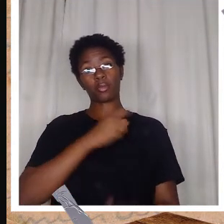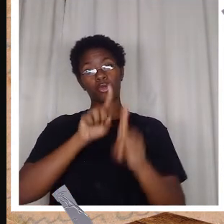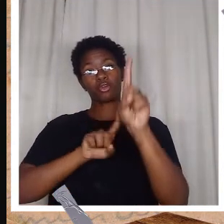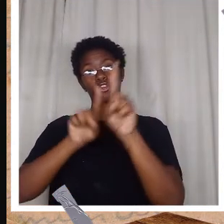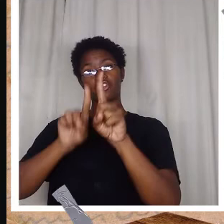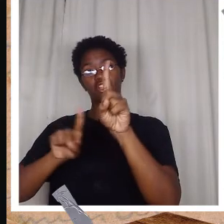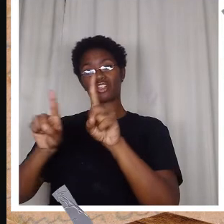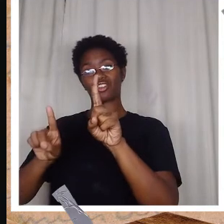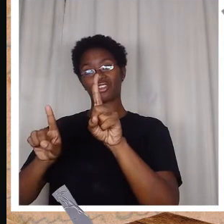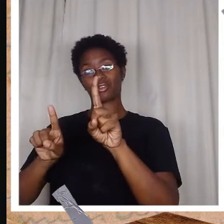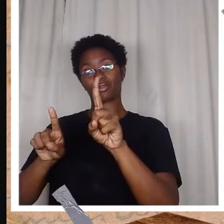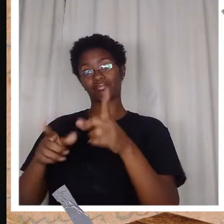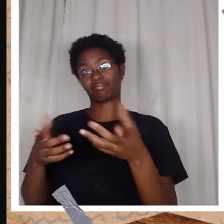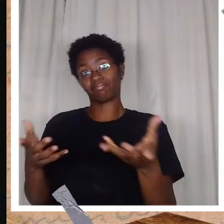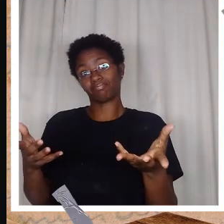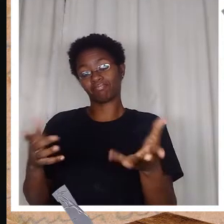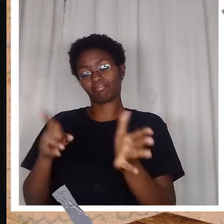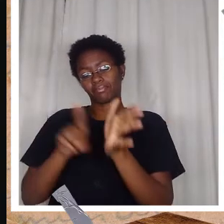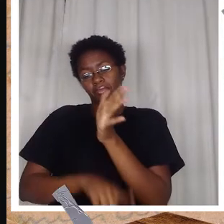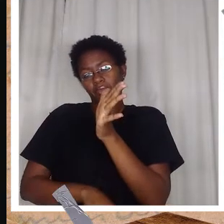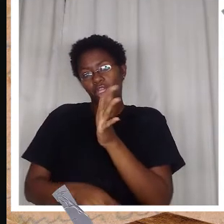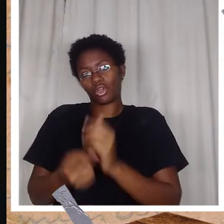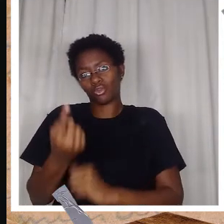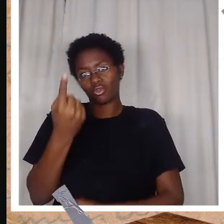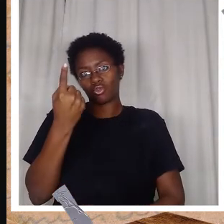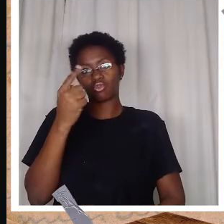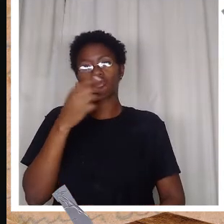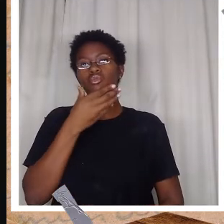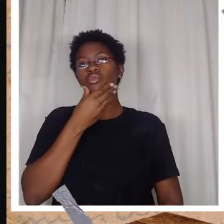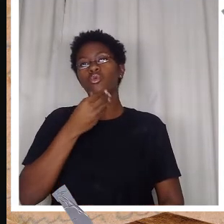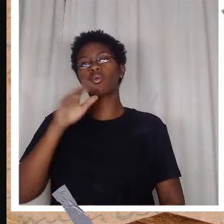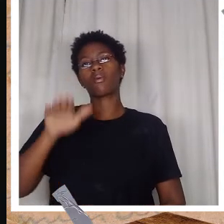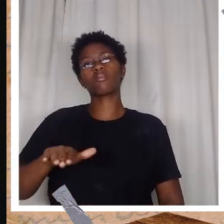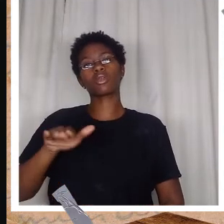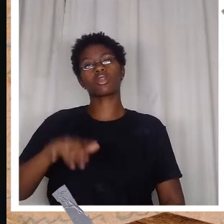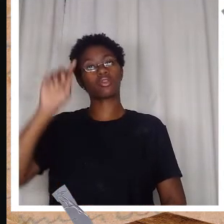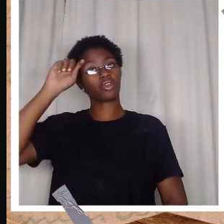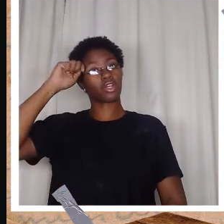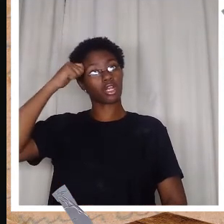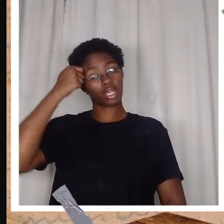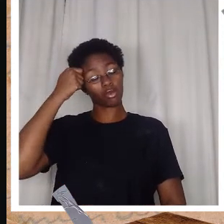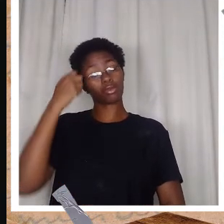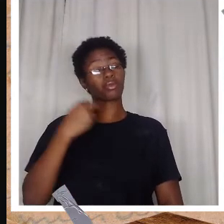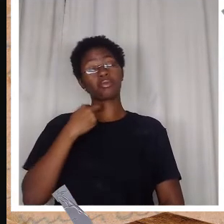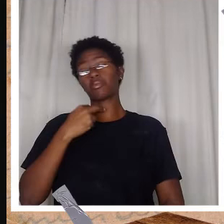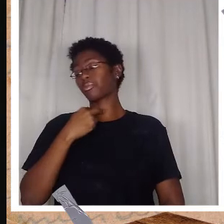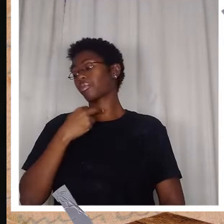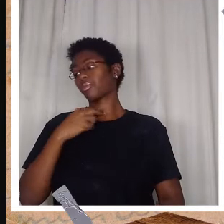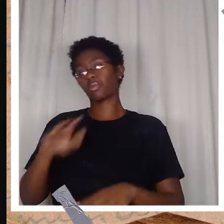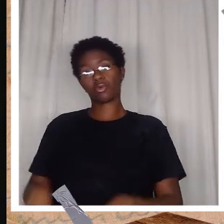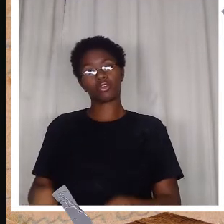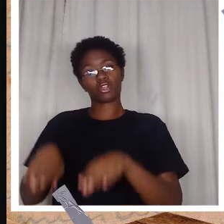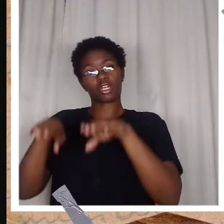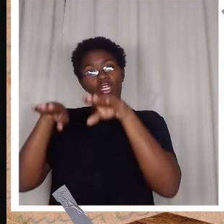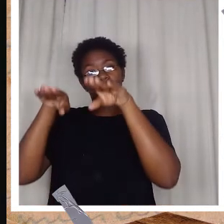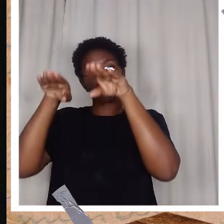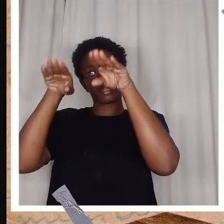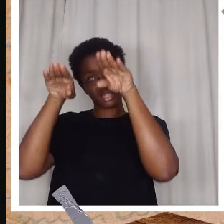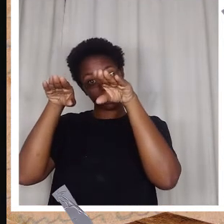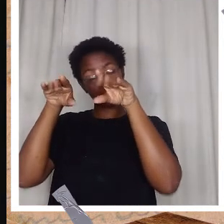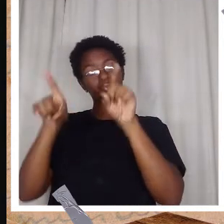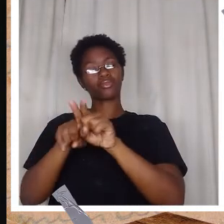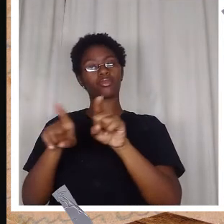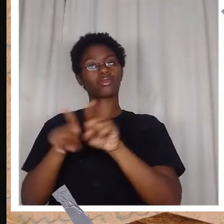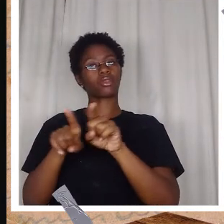menos um menino negro que vai ter oportunidade de crescer, de realizar seus sonhos, mais